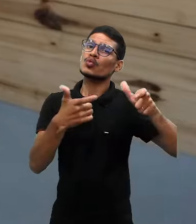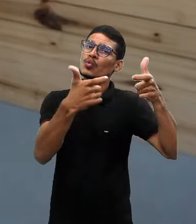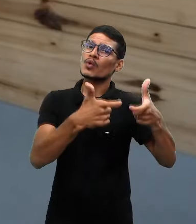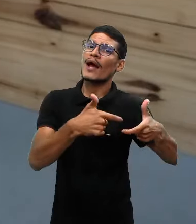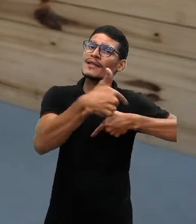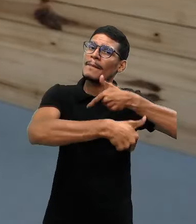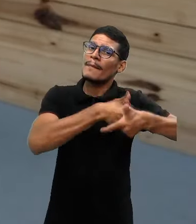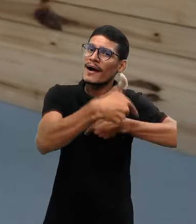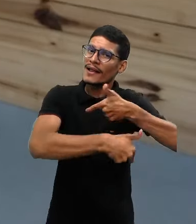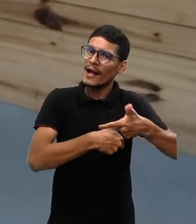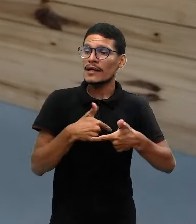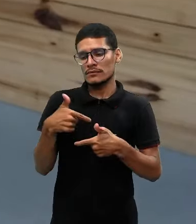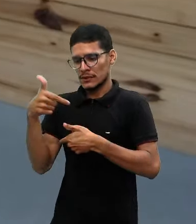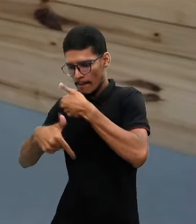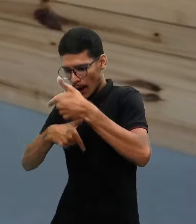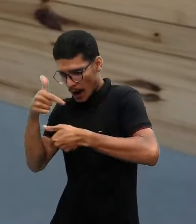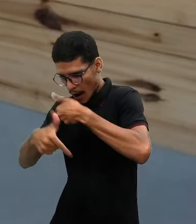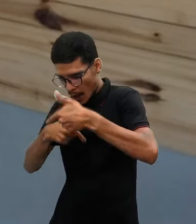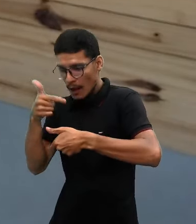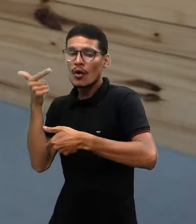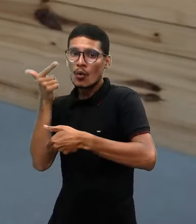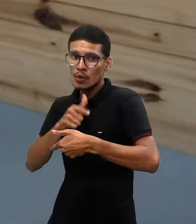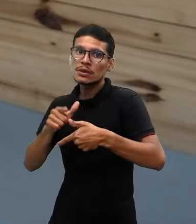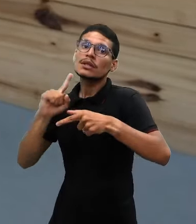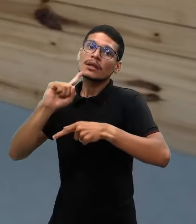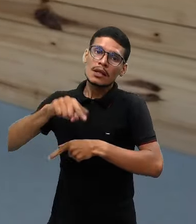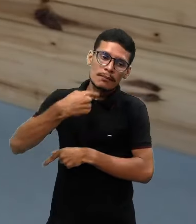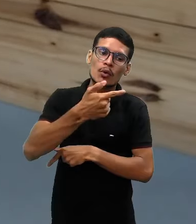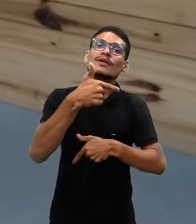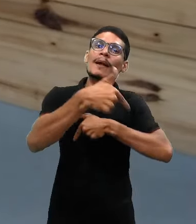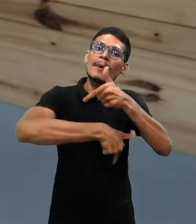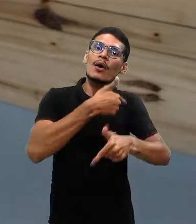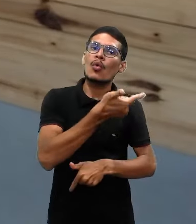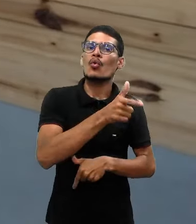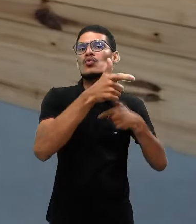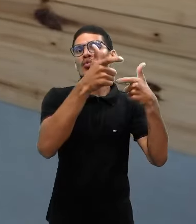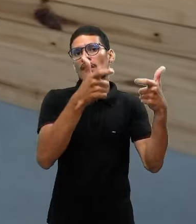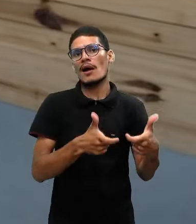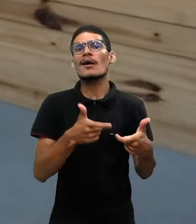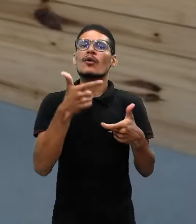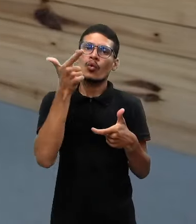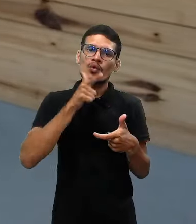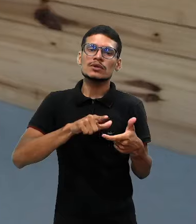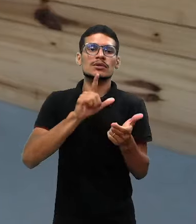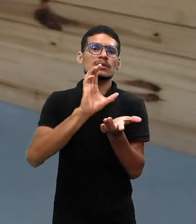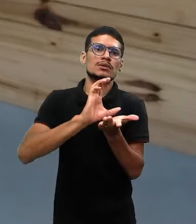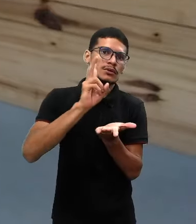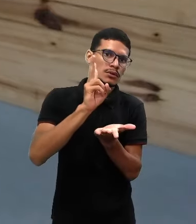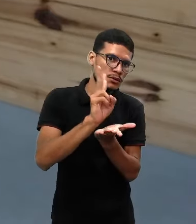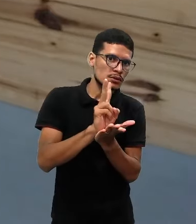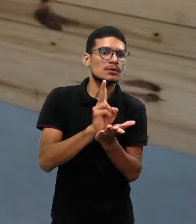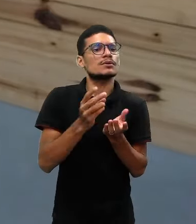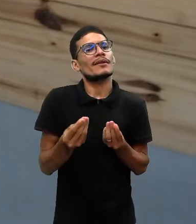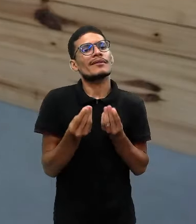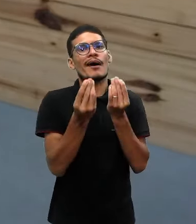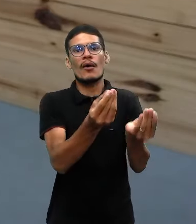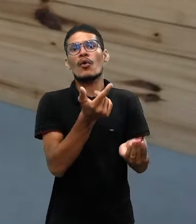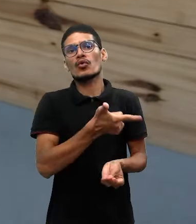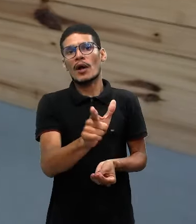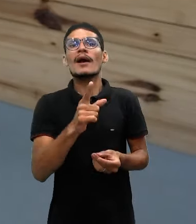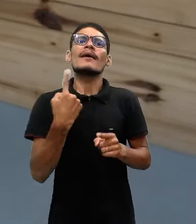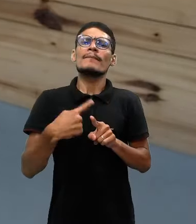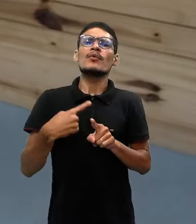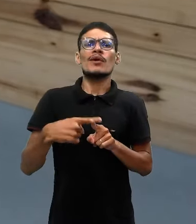Está trabalhando para poder trabalhar em outro canto, para compor currículo, realmente por conta da renda, realmente porque é o que tem de possibilidade, porque não